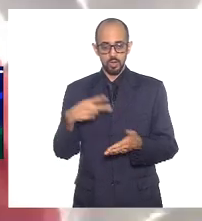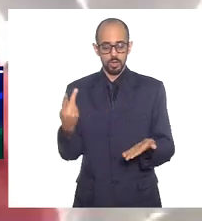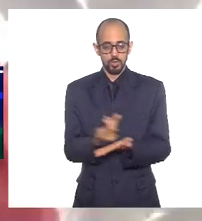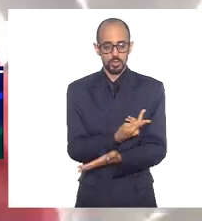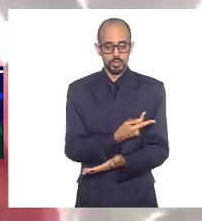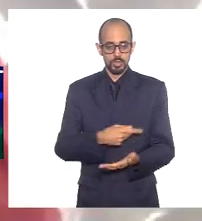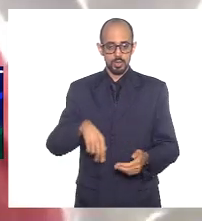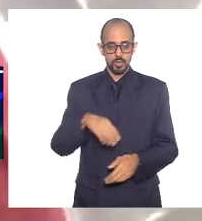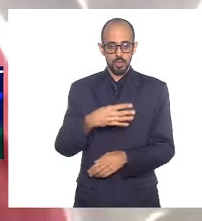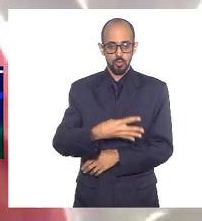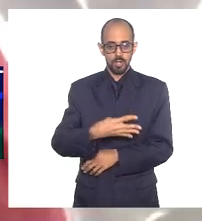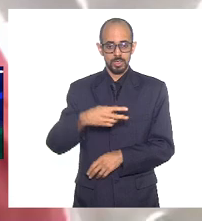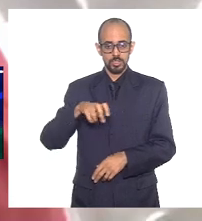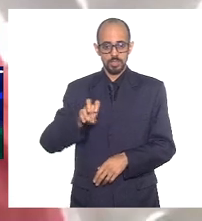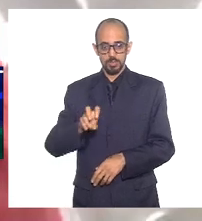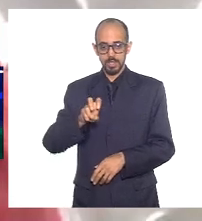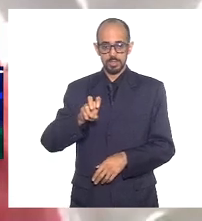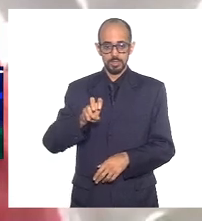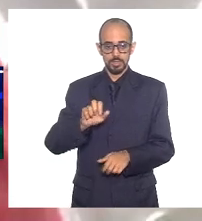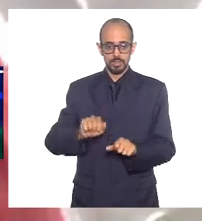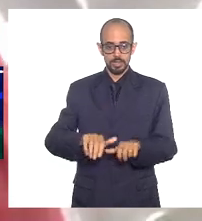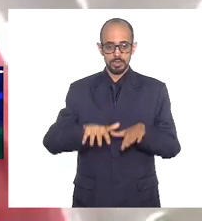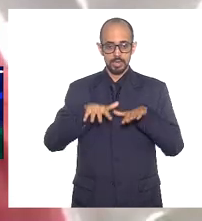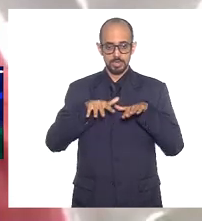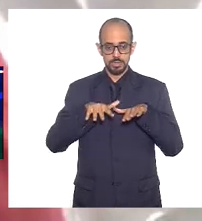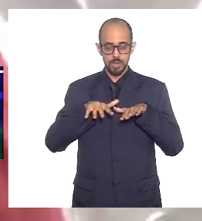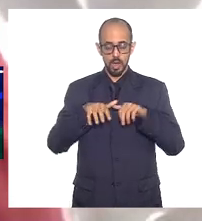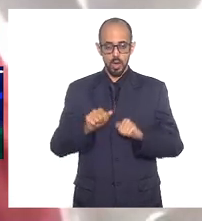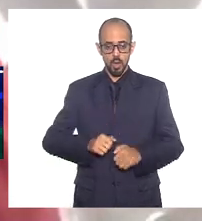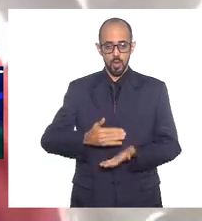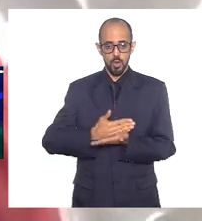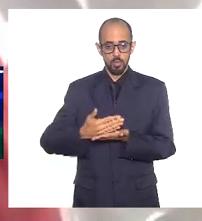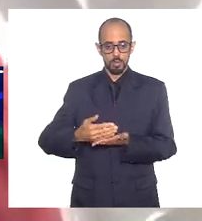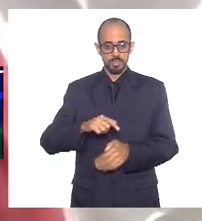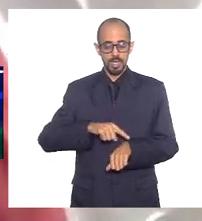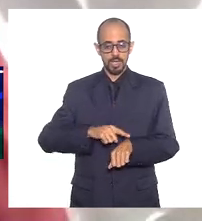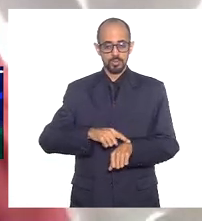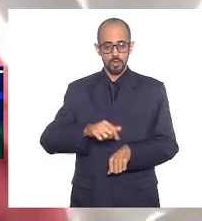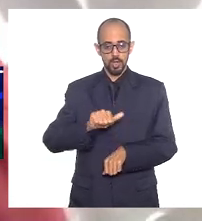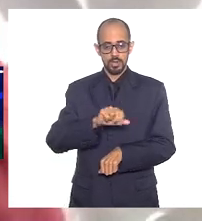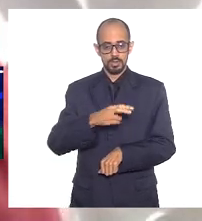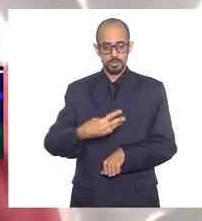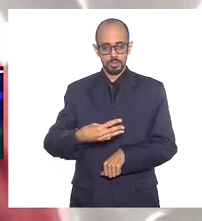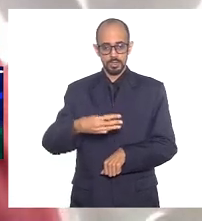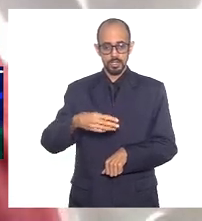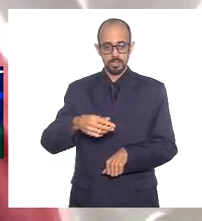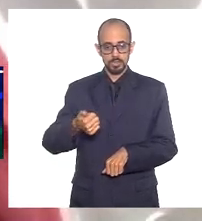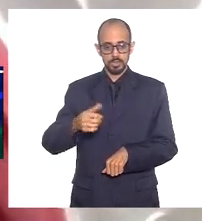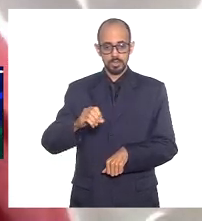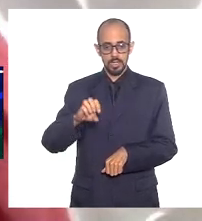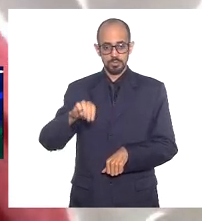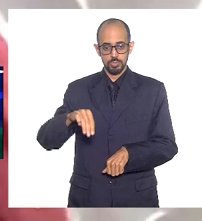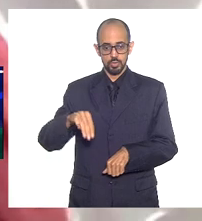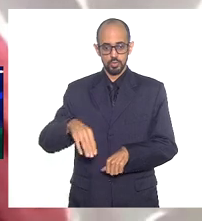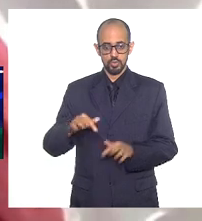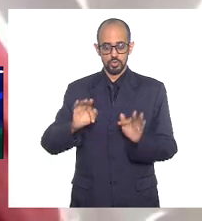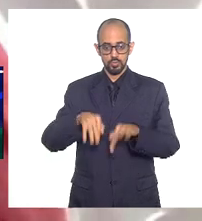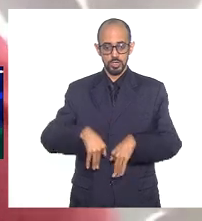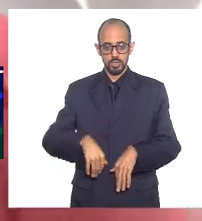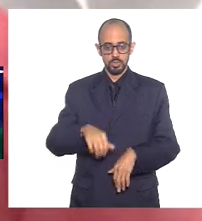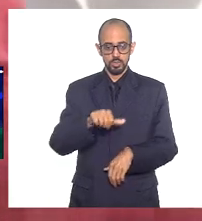45ª sessão ordinária, que, iniciada às 13 horas e 10 minutos, encerrou-se às 14 horas e